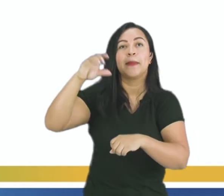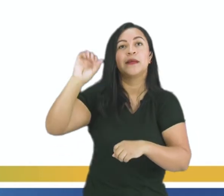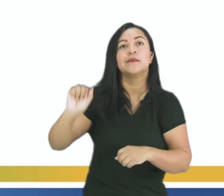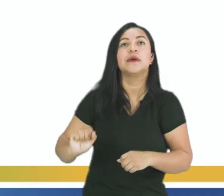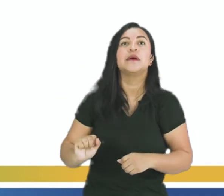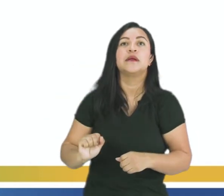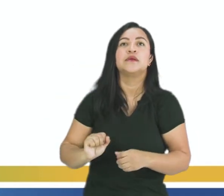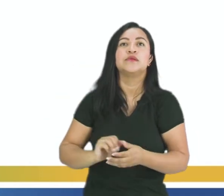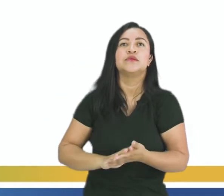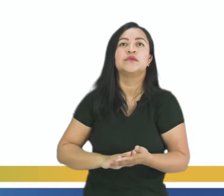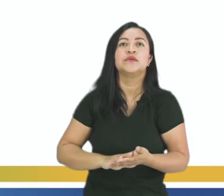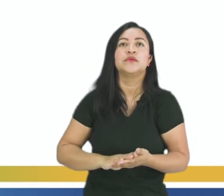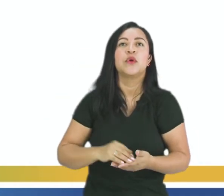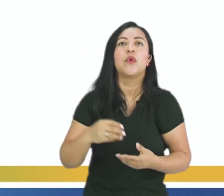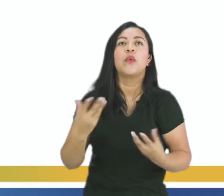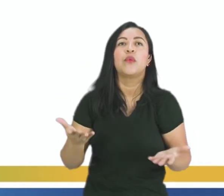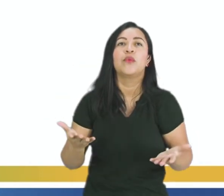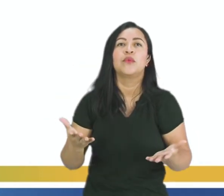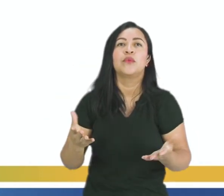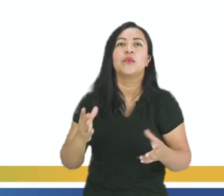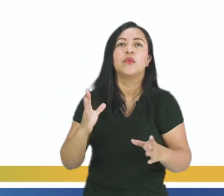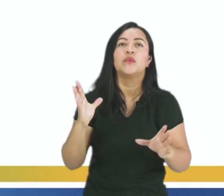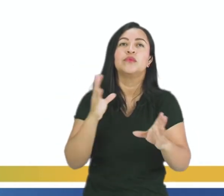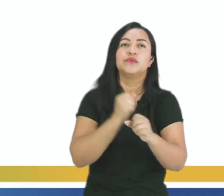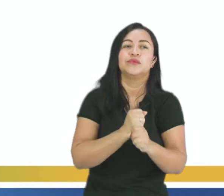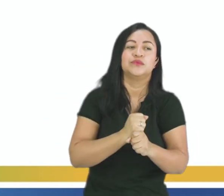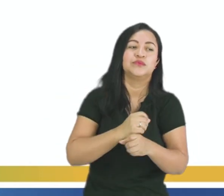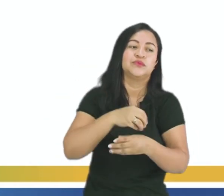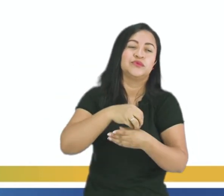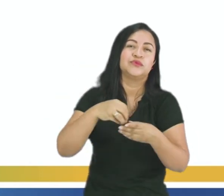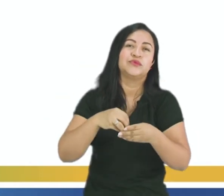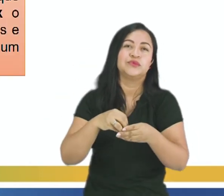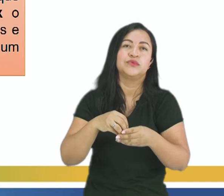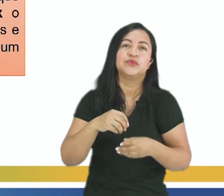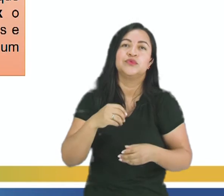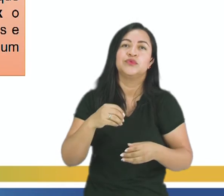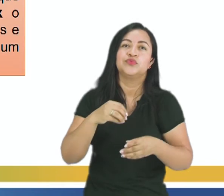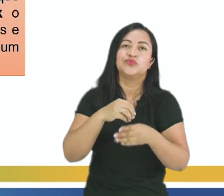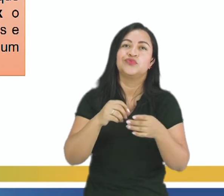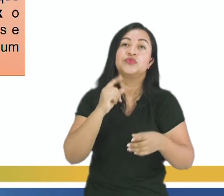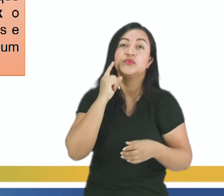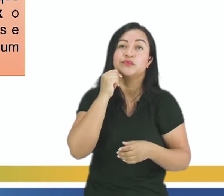lápis. Qual a soma dos preços de aquisição de um estojo e de um lápis?